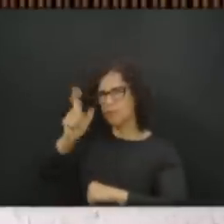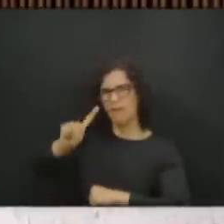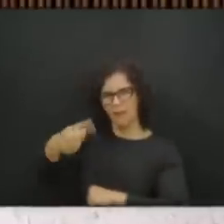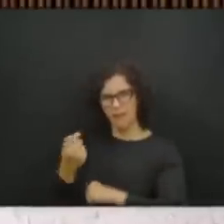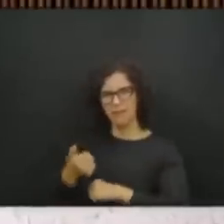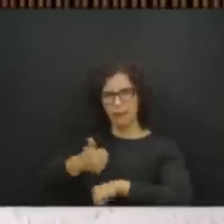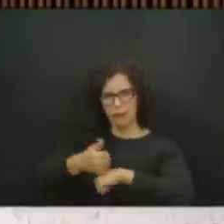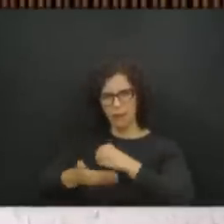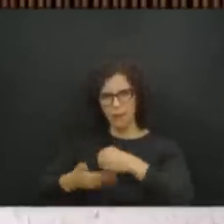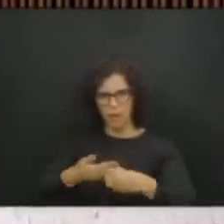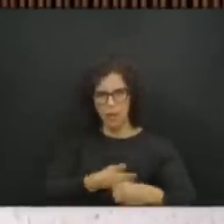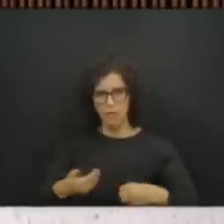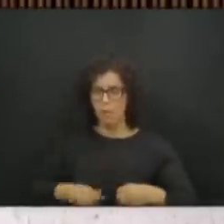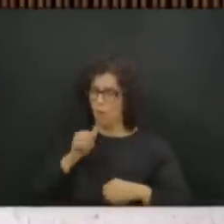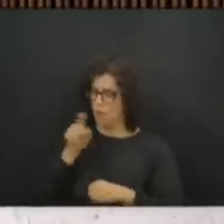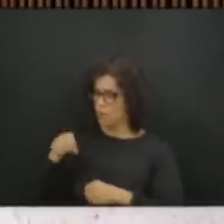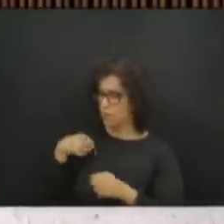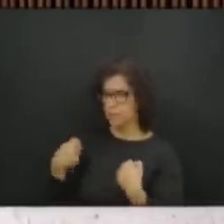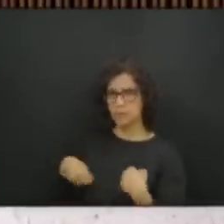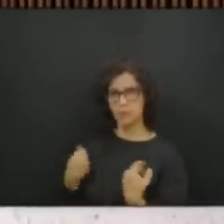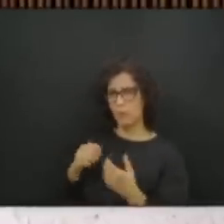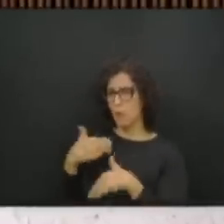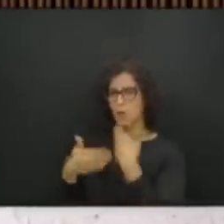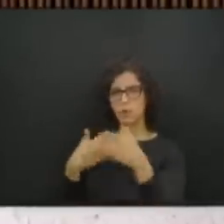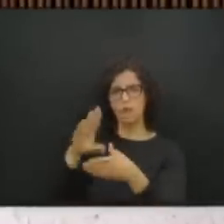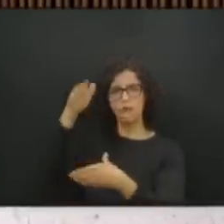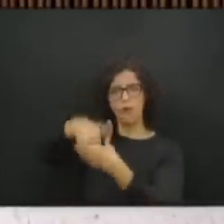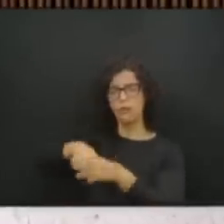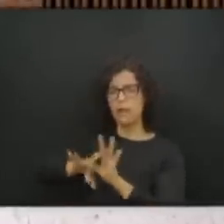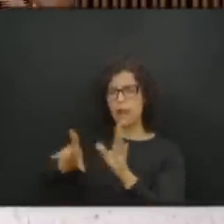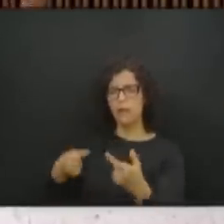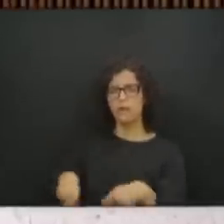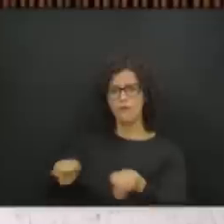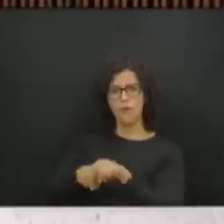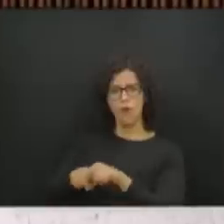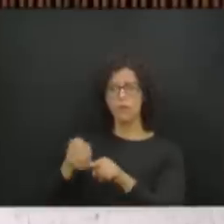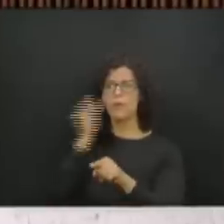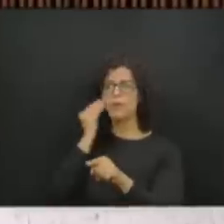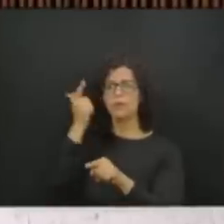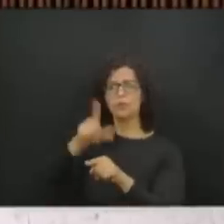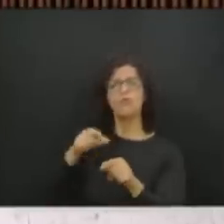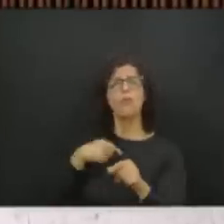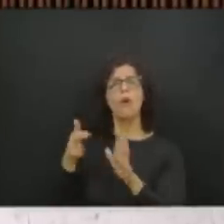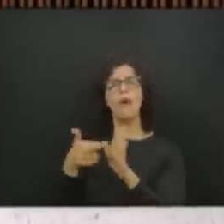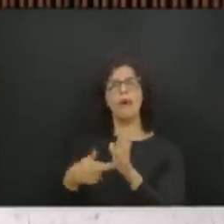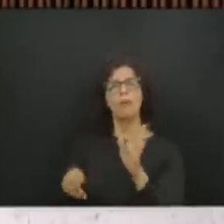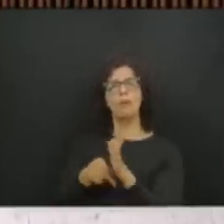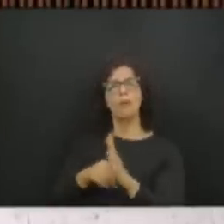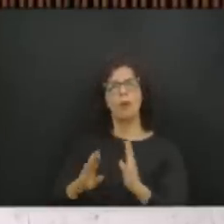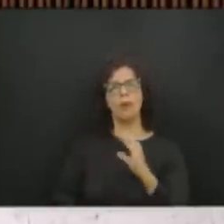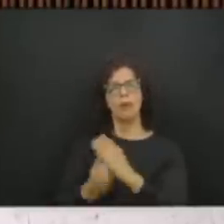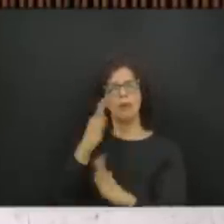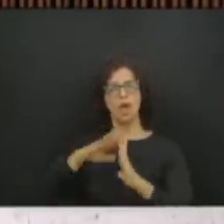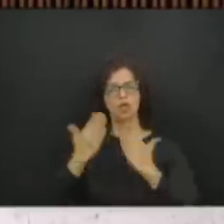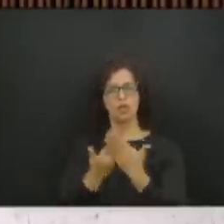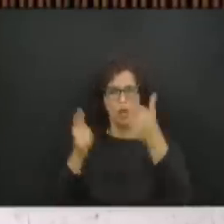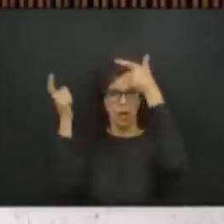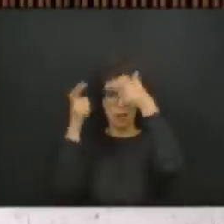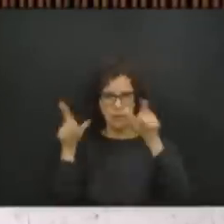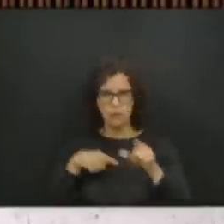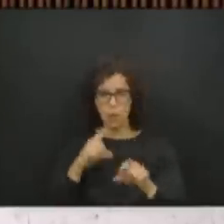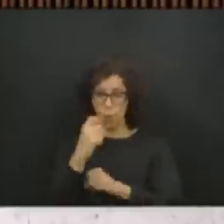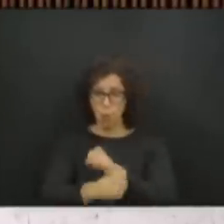deputado você embarque que deveria haver um processo de revisitar rever esse processo quando